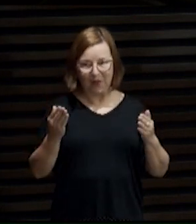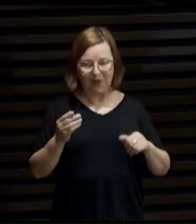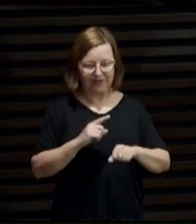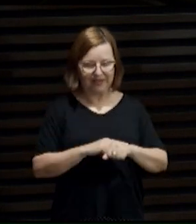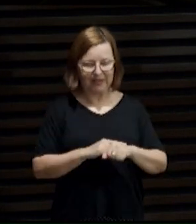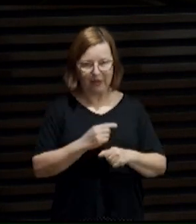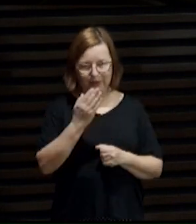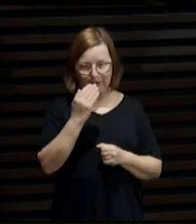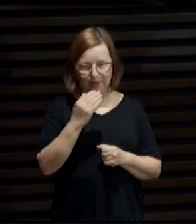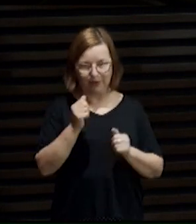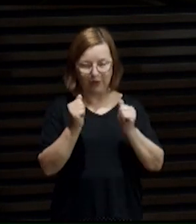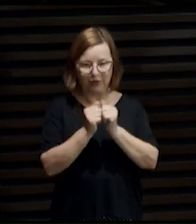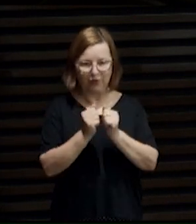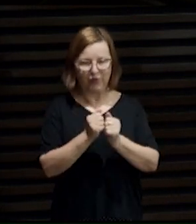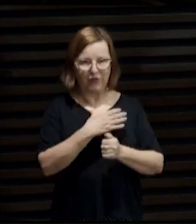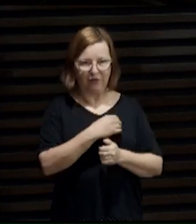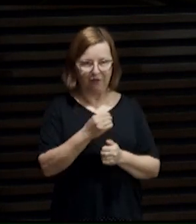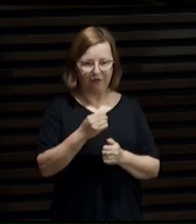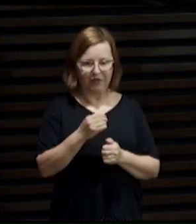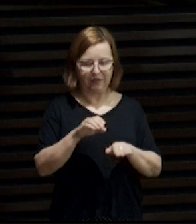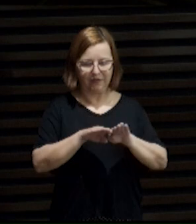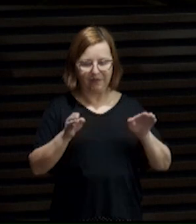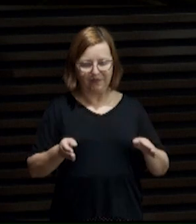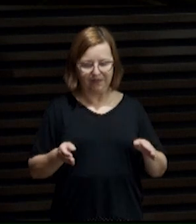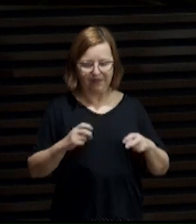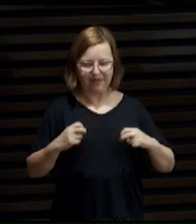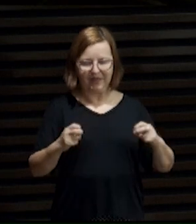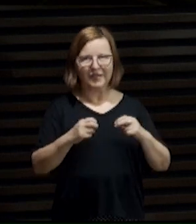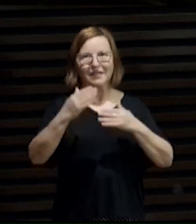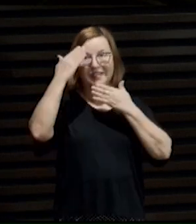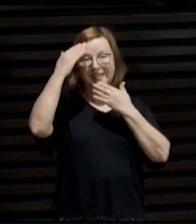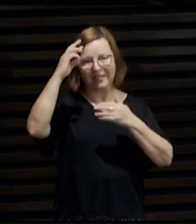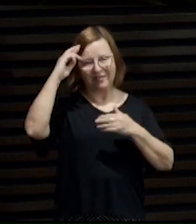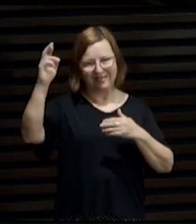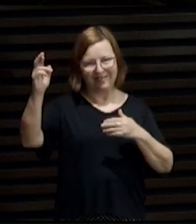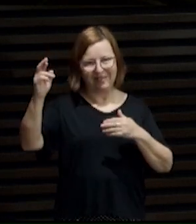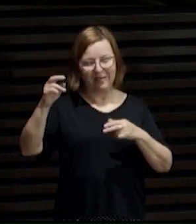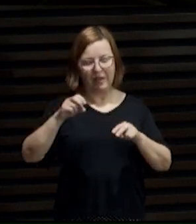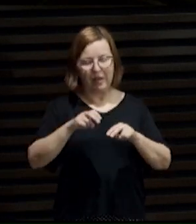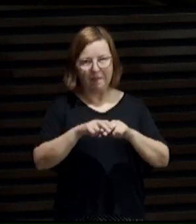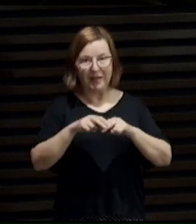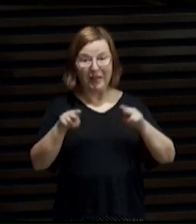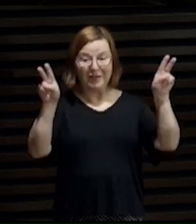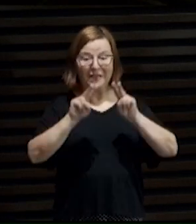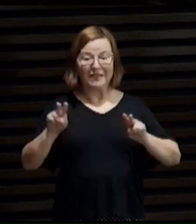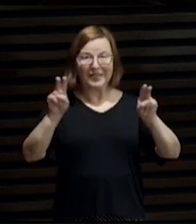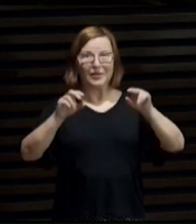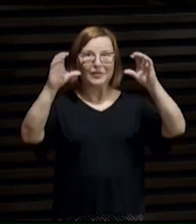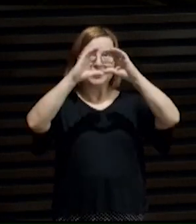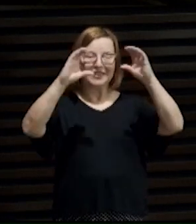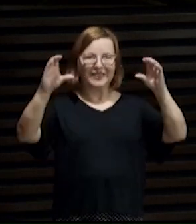esposa e seus filhos ao redor da mesa, dê graças ao Senhor. É a visão dos céus diante da tua própria